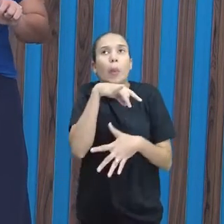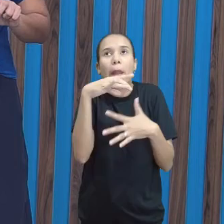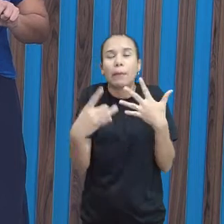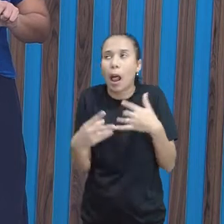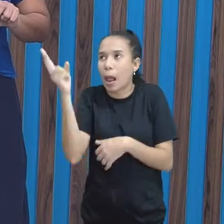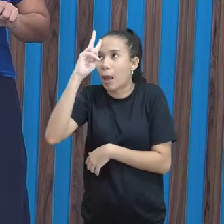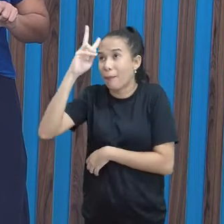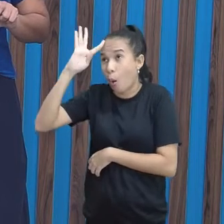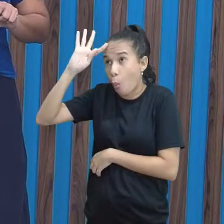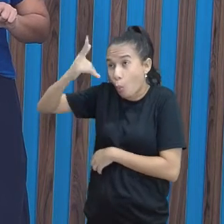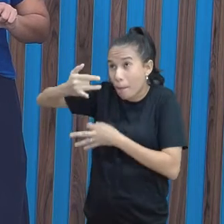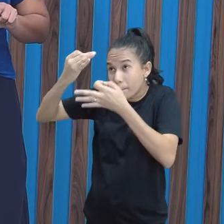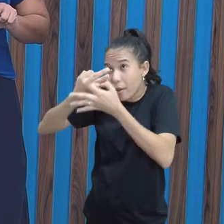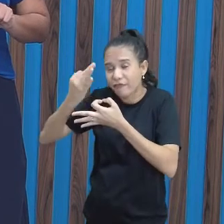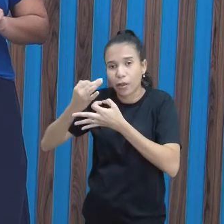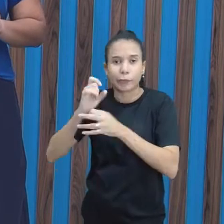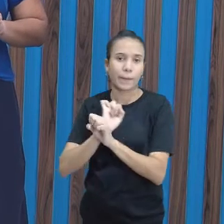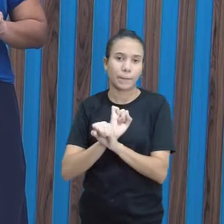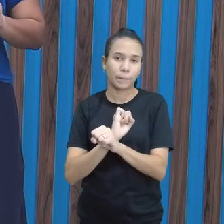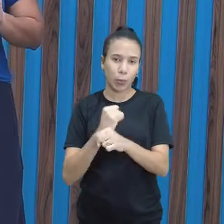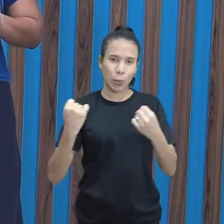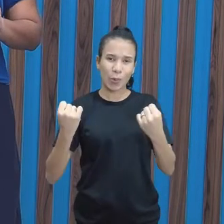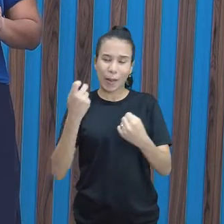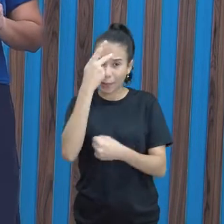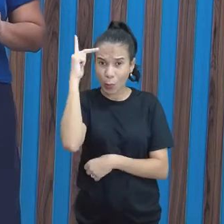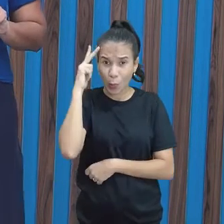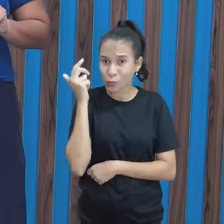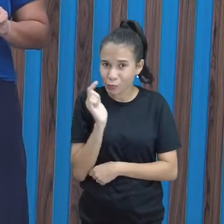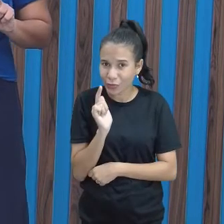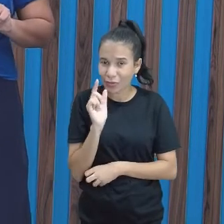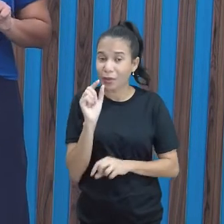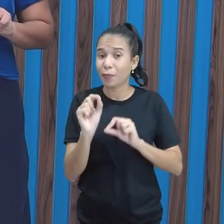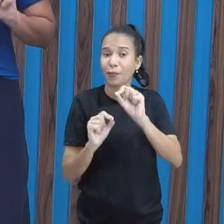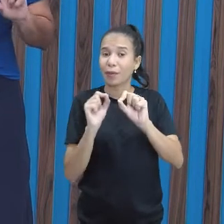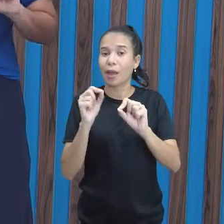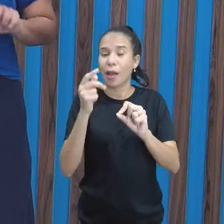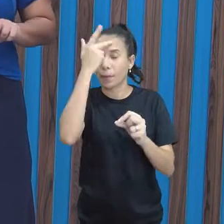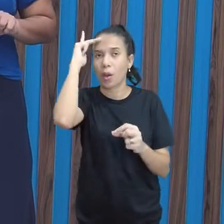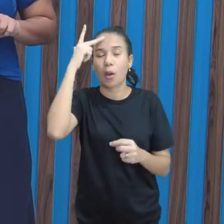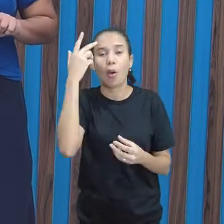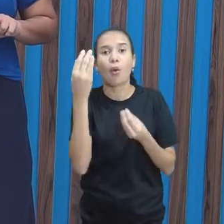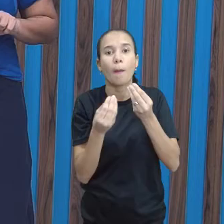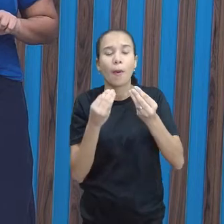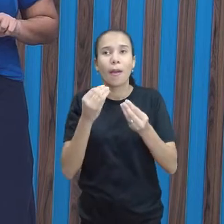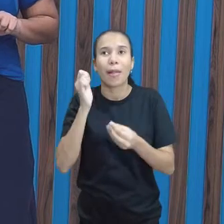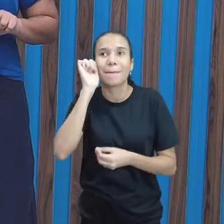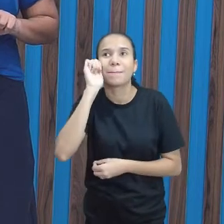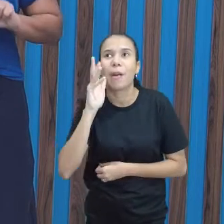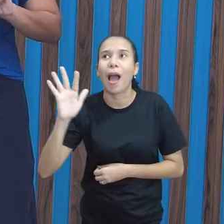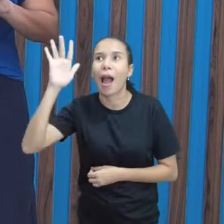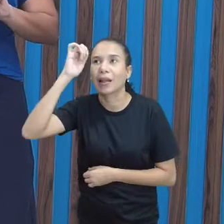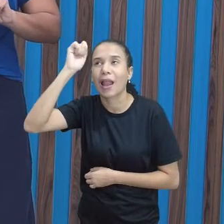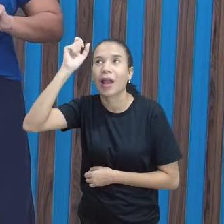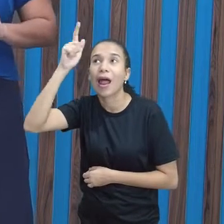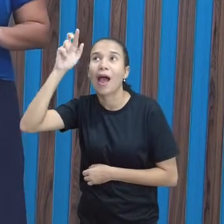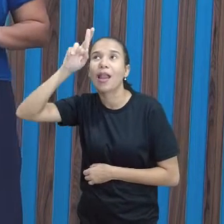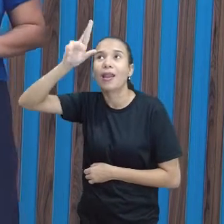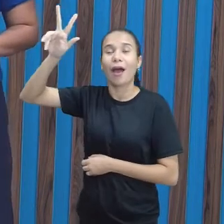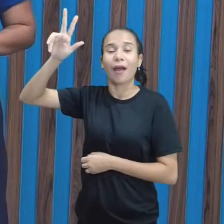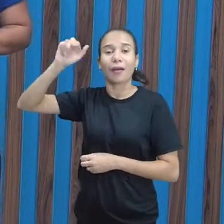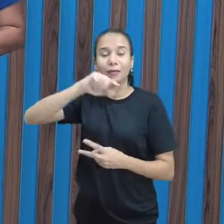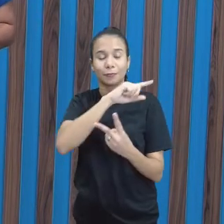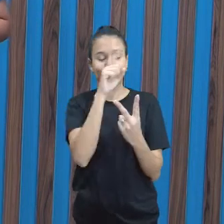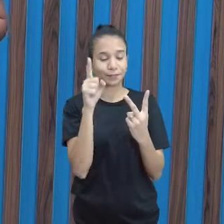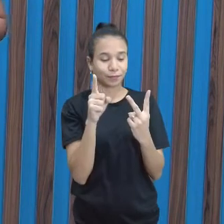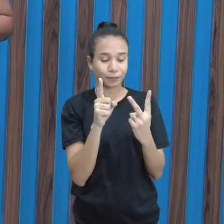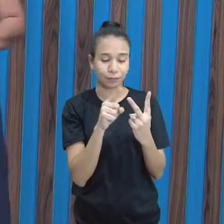tudo. E aí, quando a gente não dá conta, abre um espaço para quê? Para ficção. E o ponto